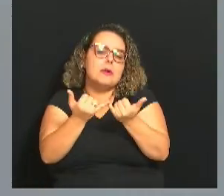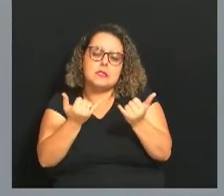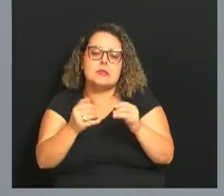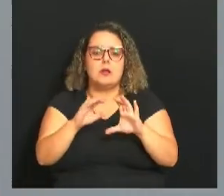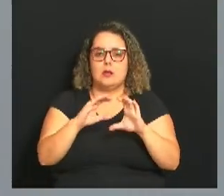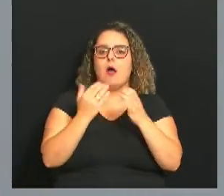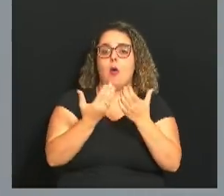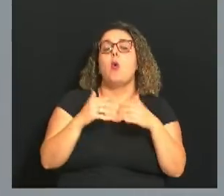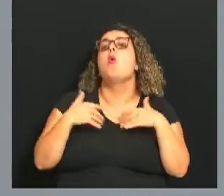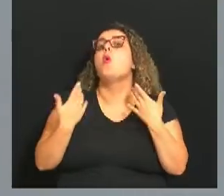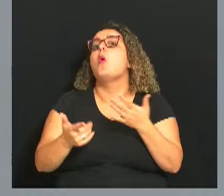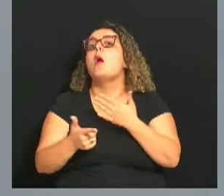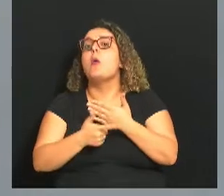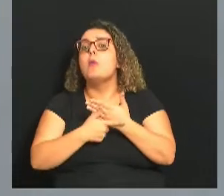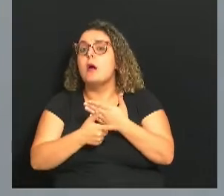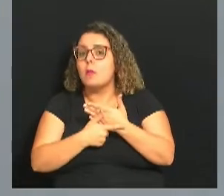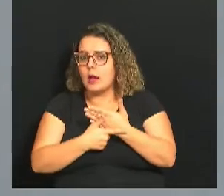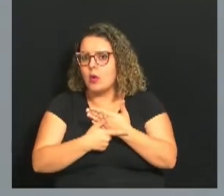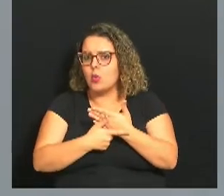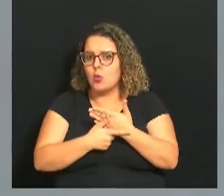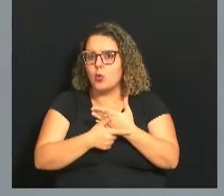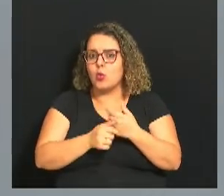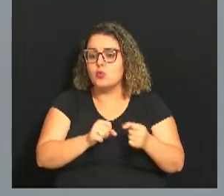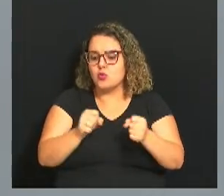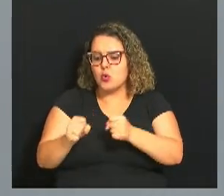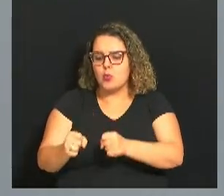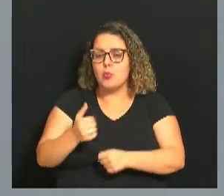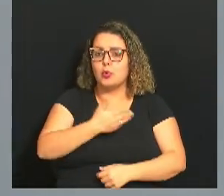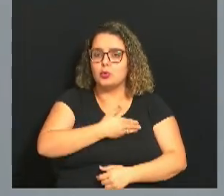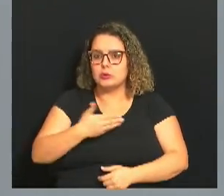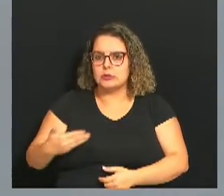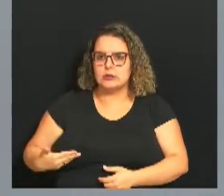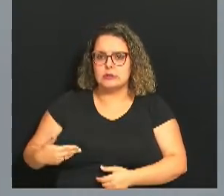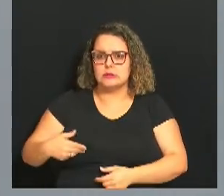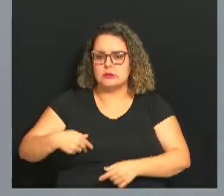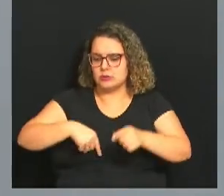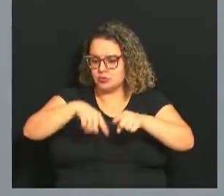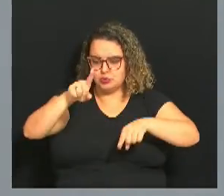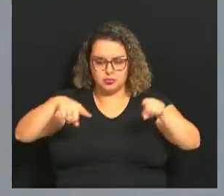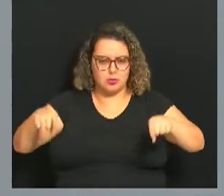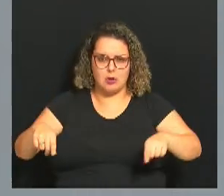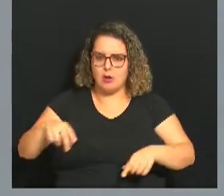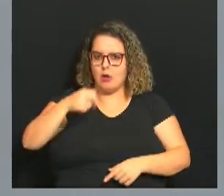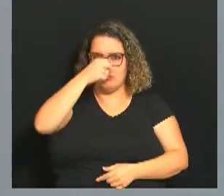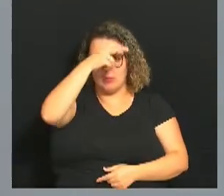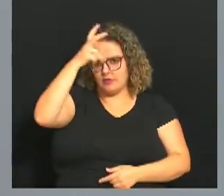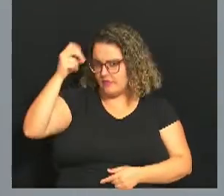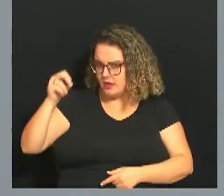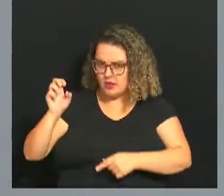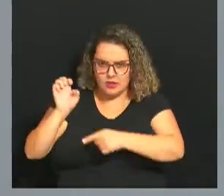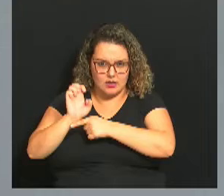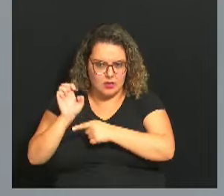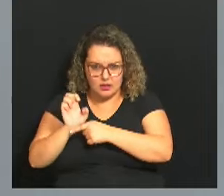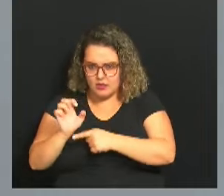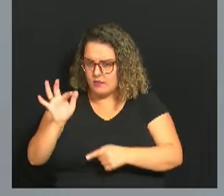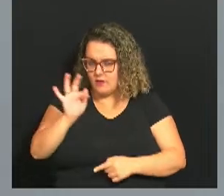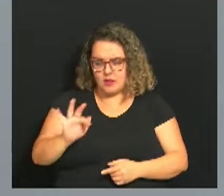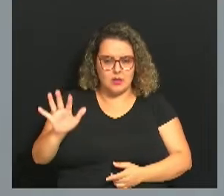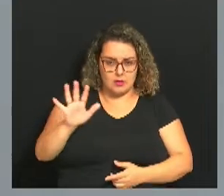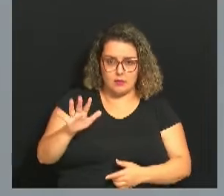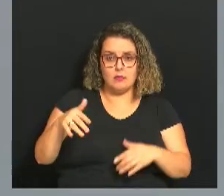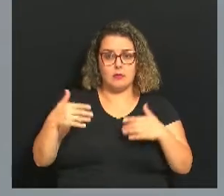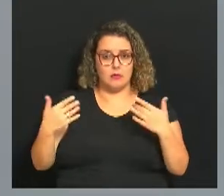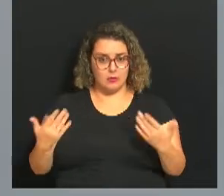qual é o papel, na verdade, do poder público nas diferentes instâncias, prefeitura, Estado e governo federal? É